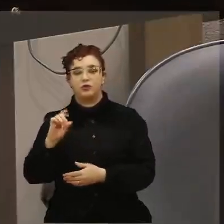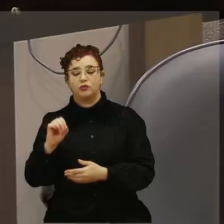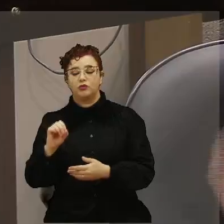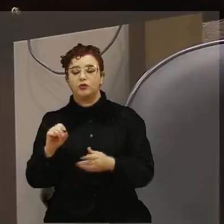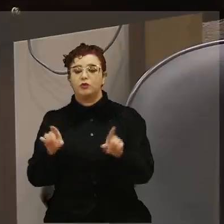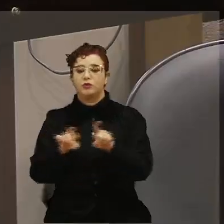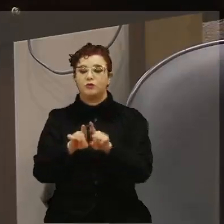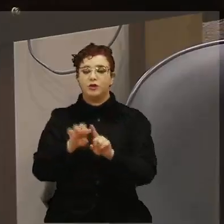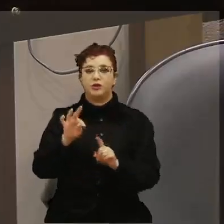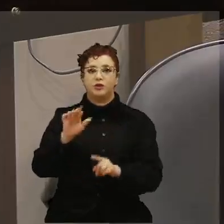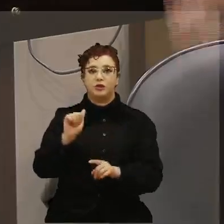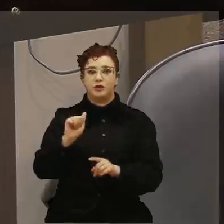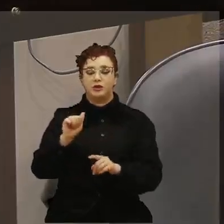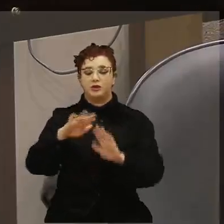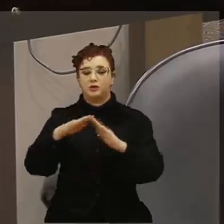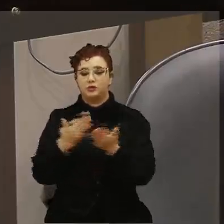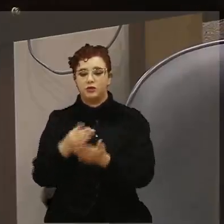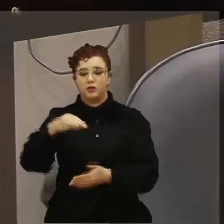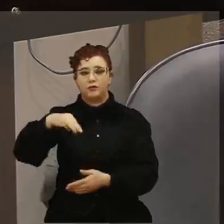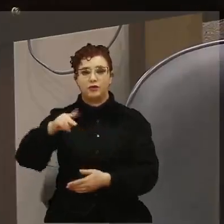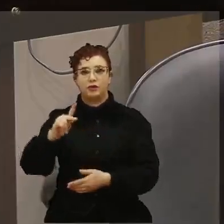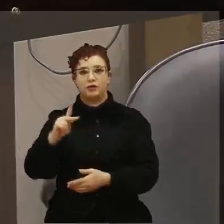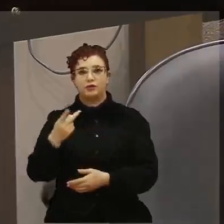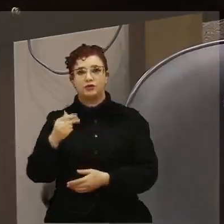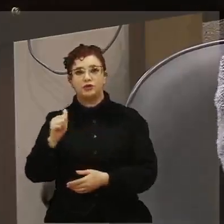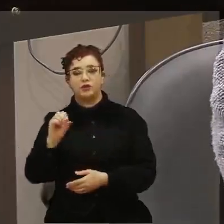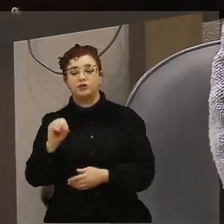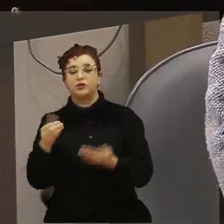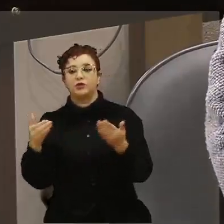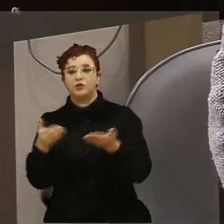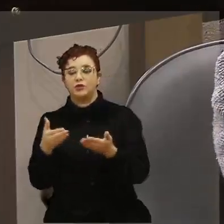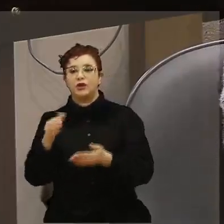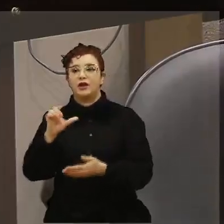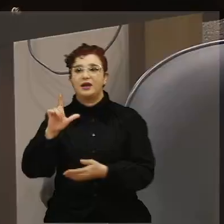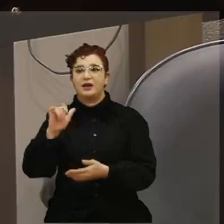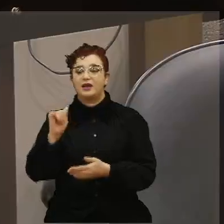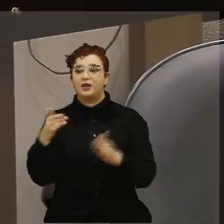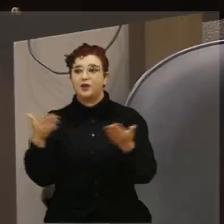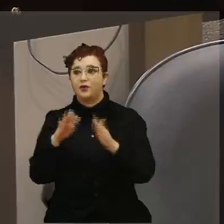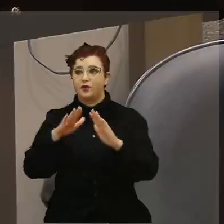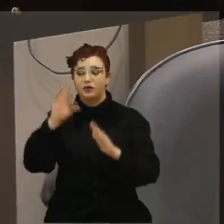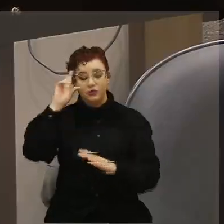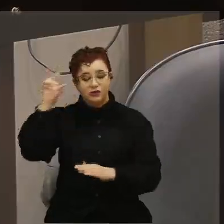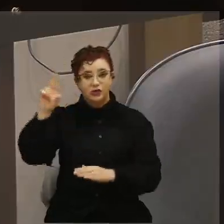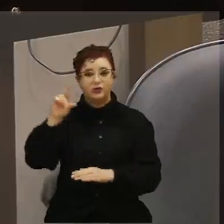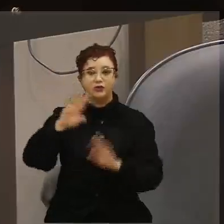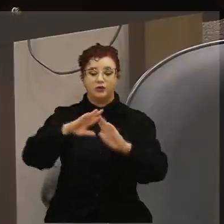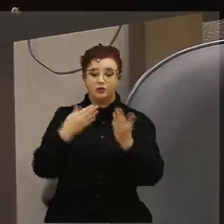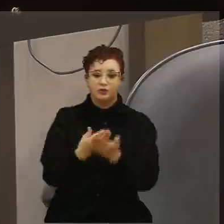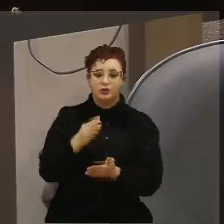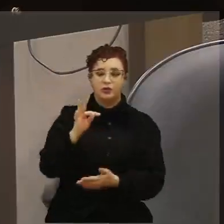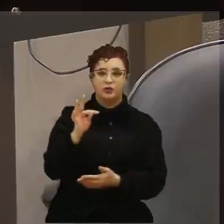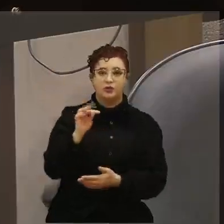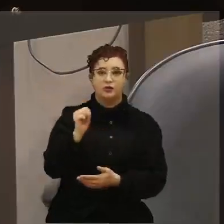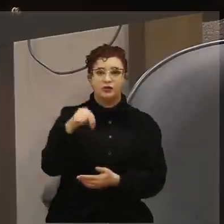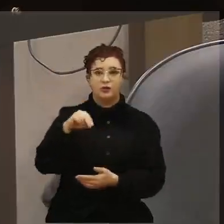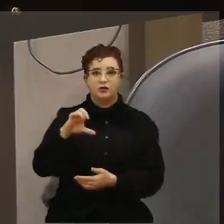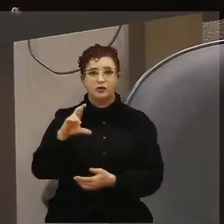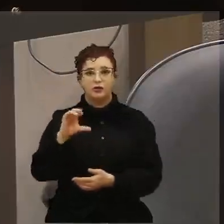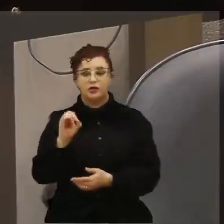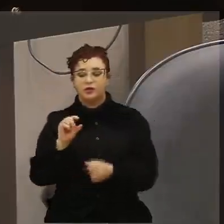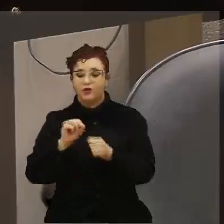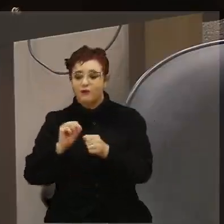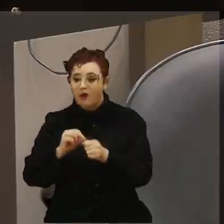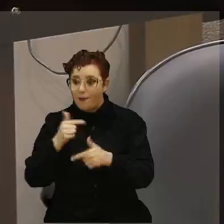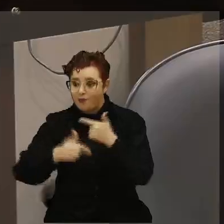Assis, e a Cleia, que hoje é a minha diretora lá no Tancredo de Almeida Neves, que tem feito muito com pouco. Então,